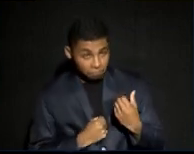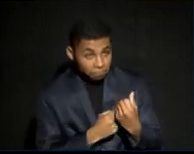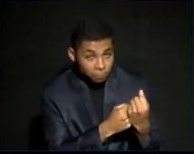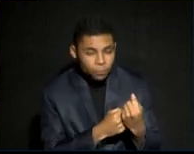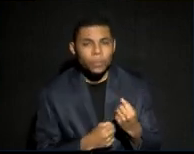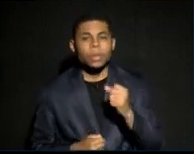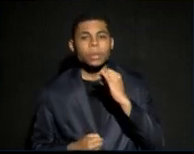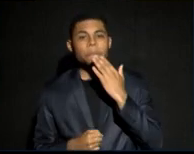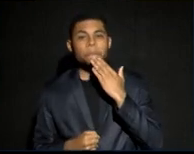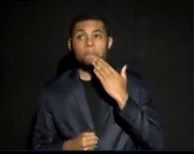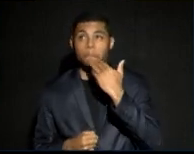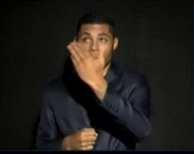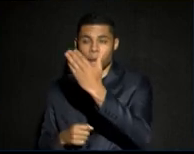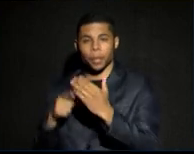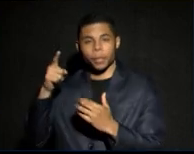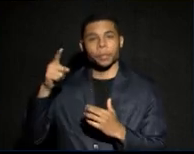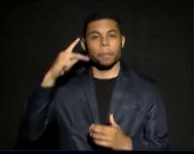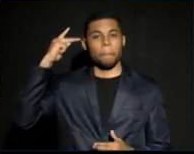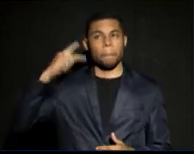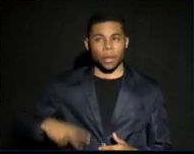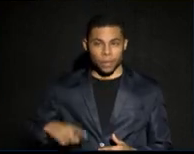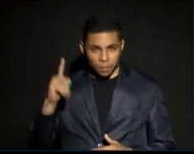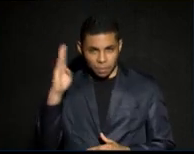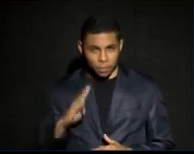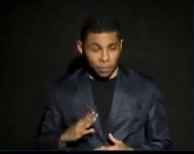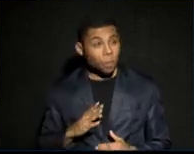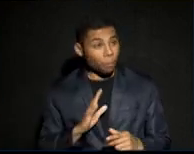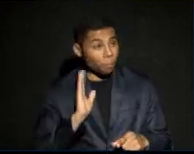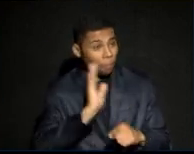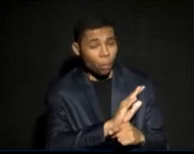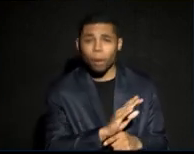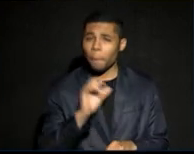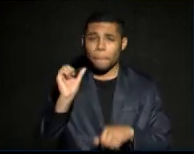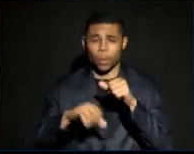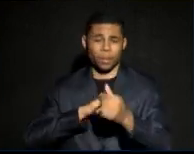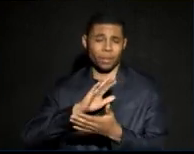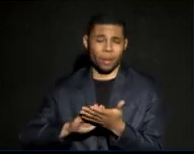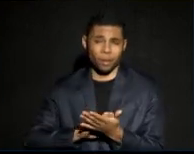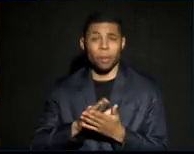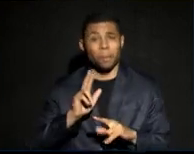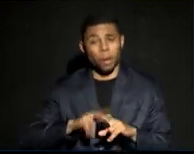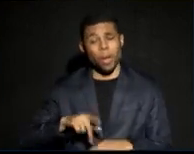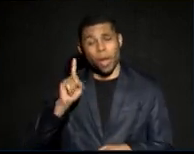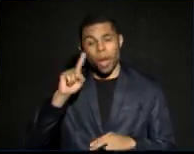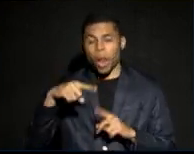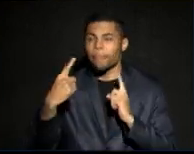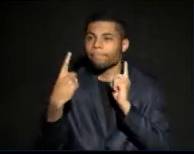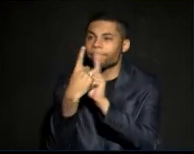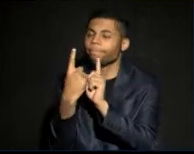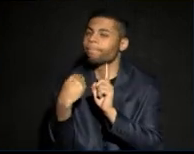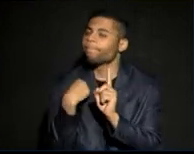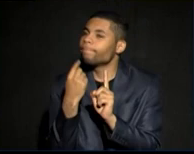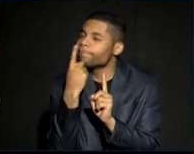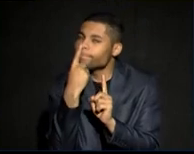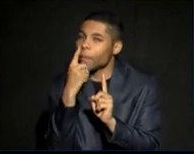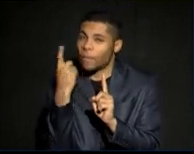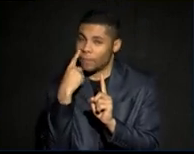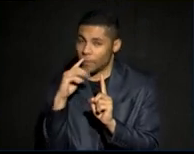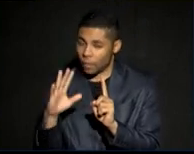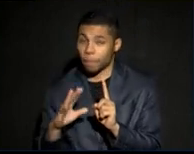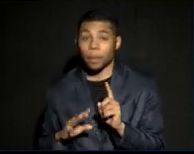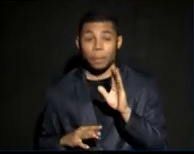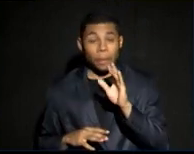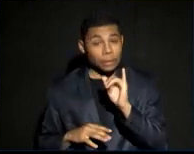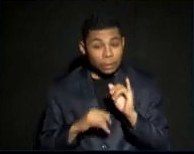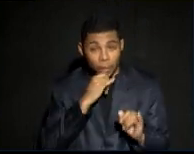se eles pedem um apoio por um presidente da república não muda um voto porque o presidente eu volto muito individual muito pessoal se eles